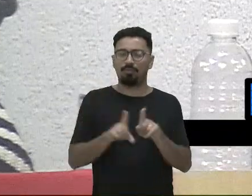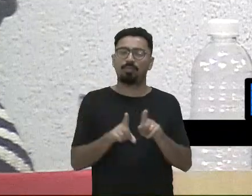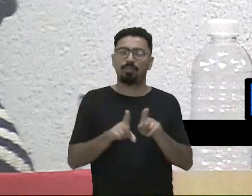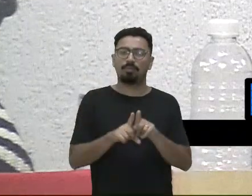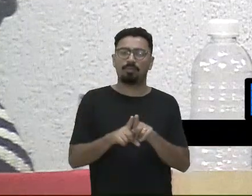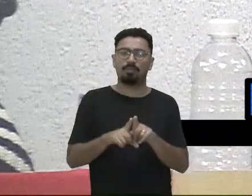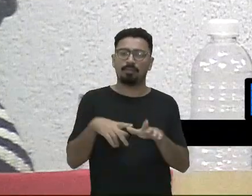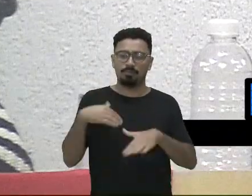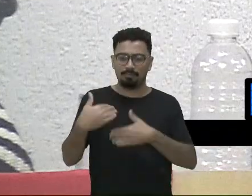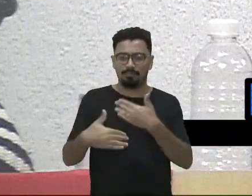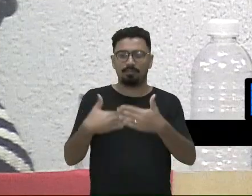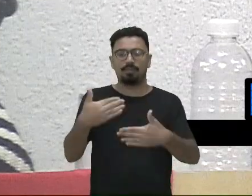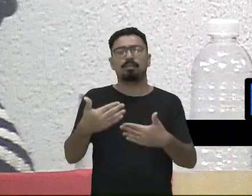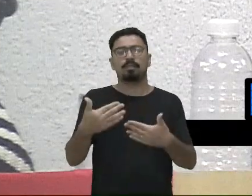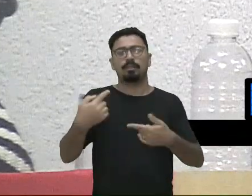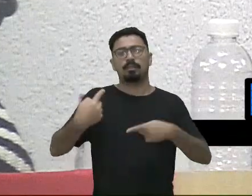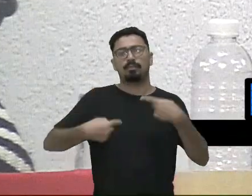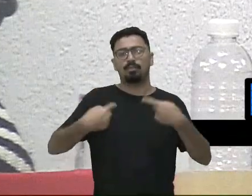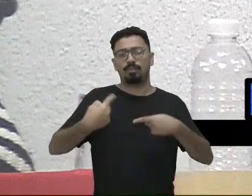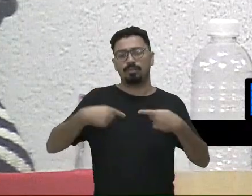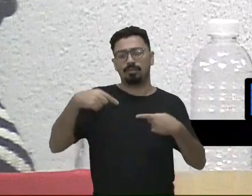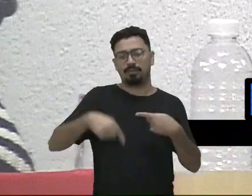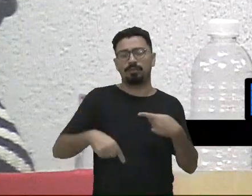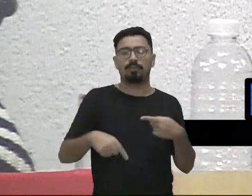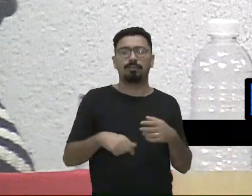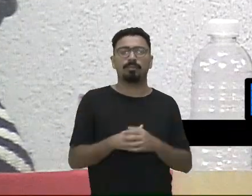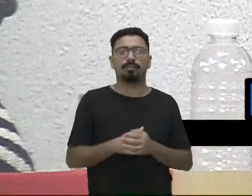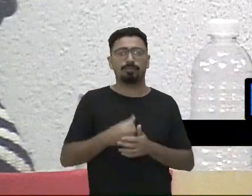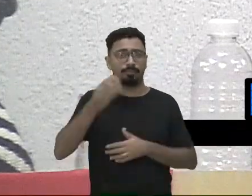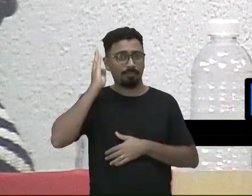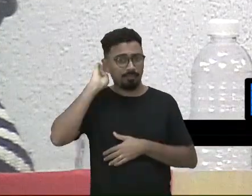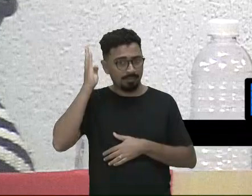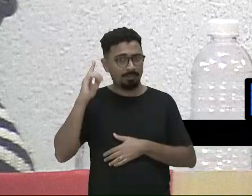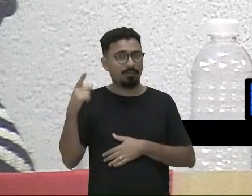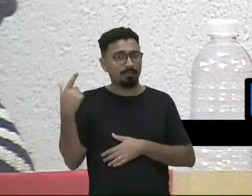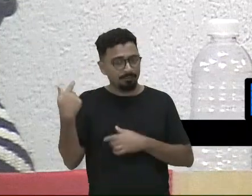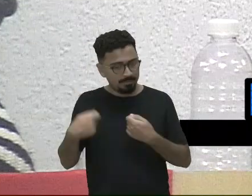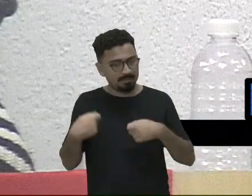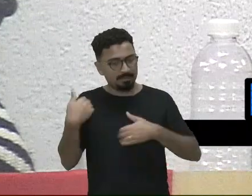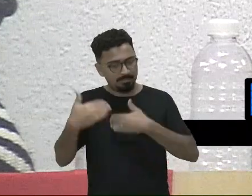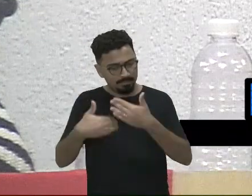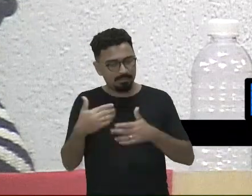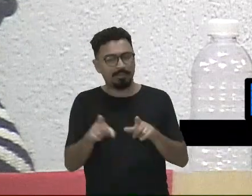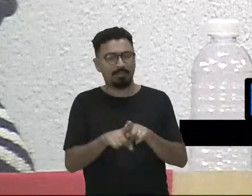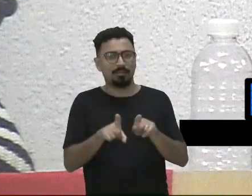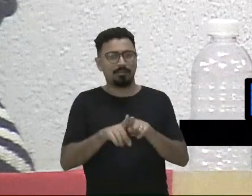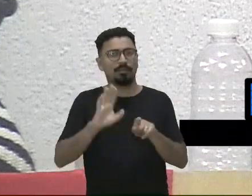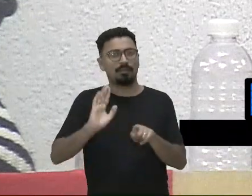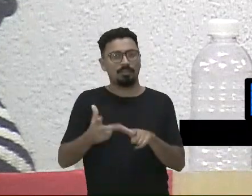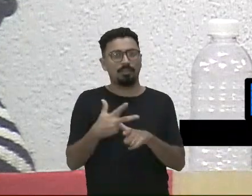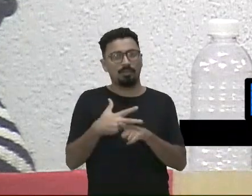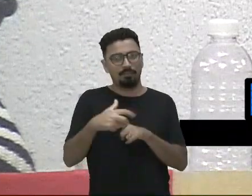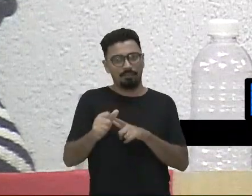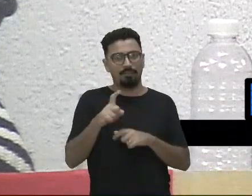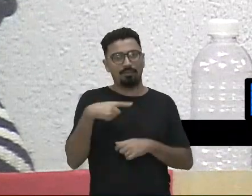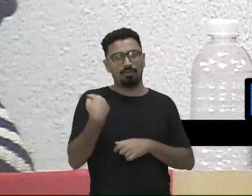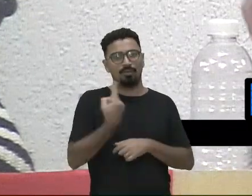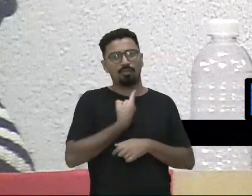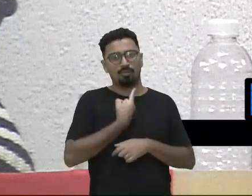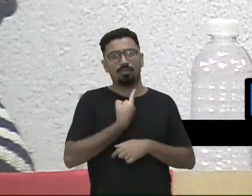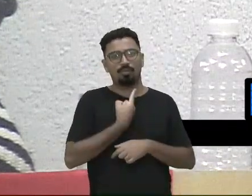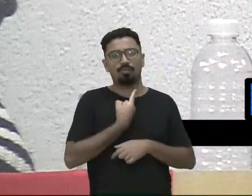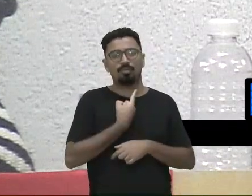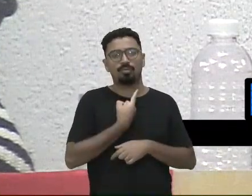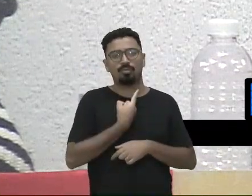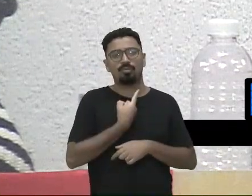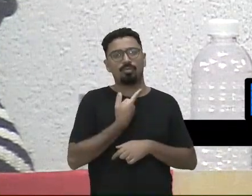no nosso, na política do nosso município, né, que ainda tem muito a avançar, mas que para mim já é uma grande vitória a gente poder ocupar